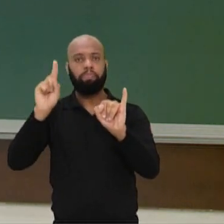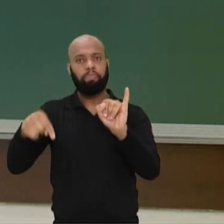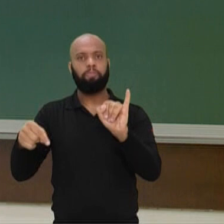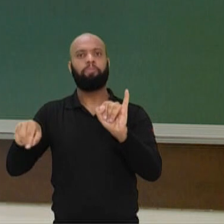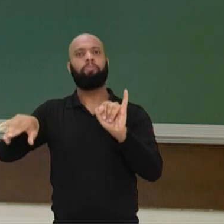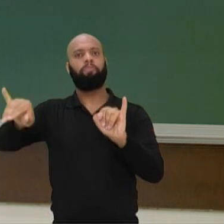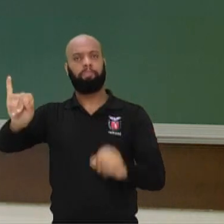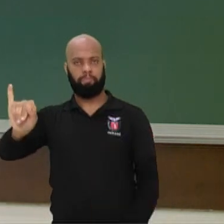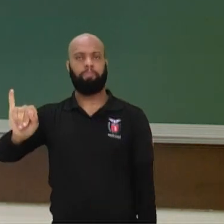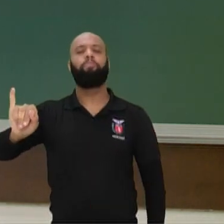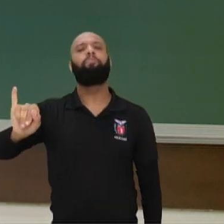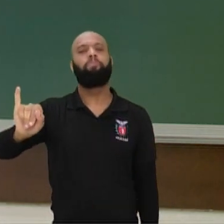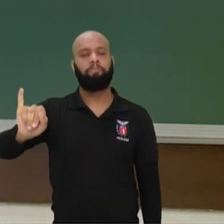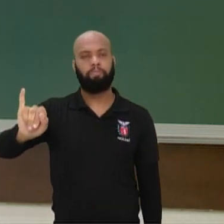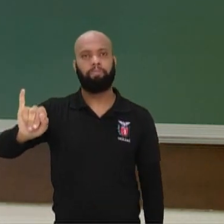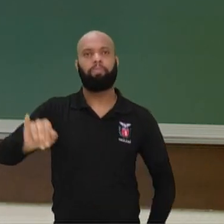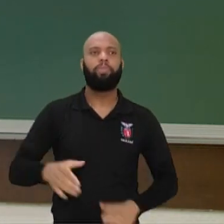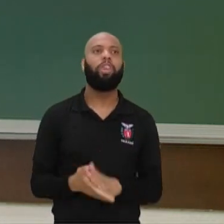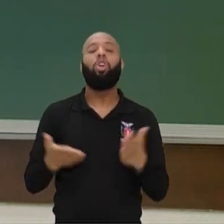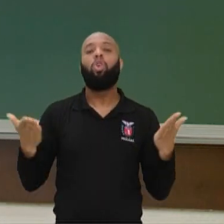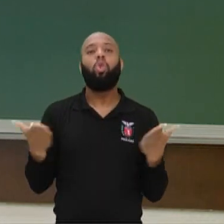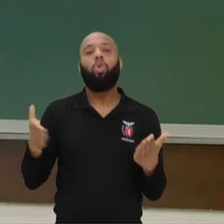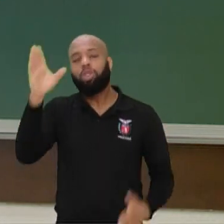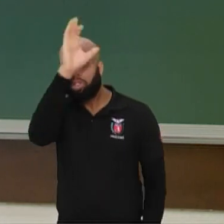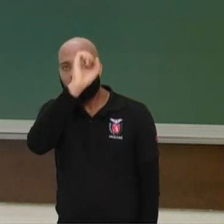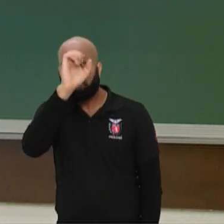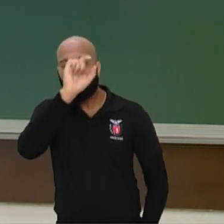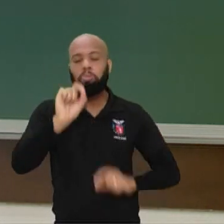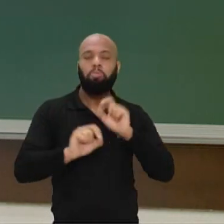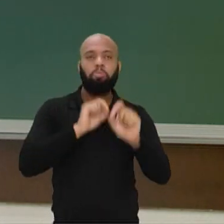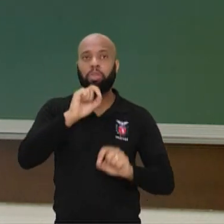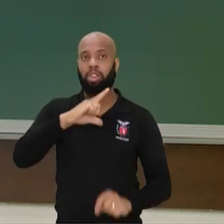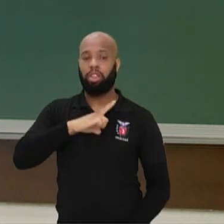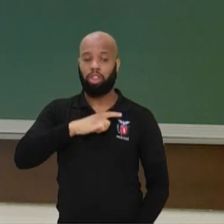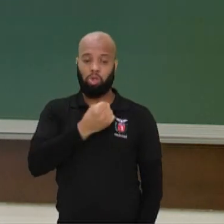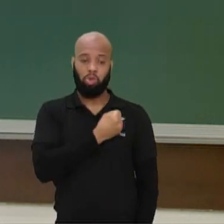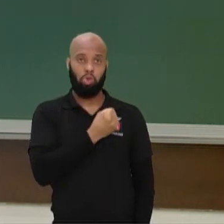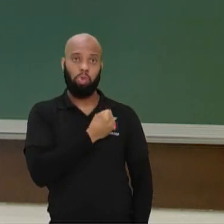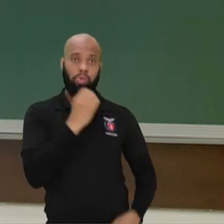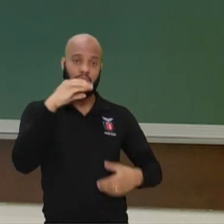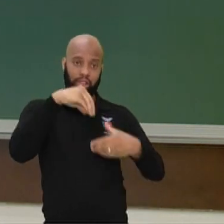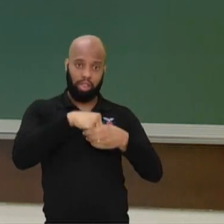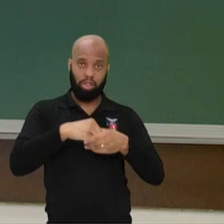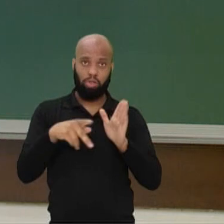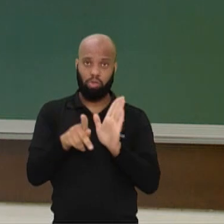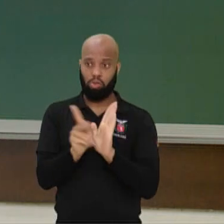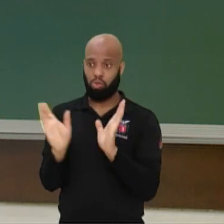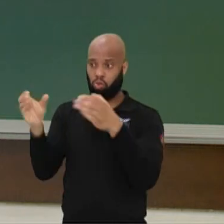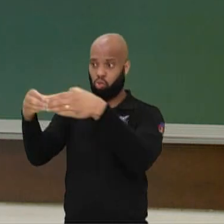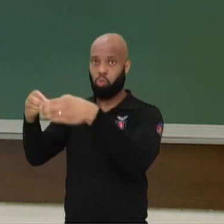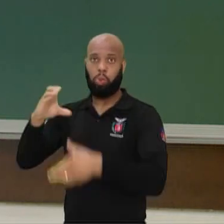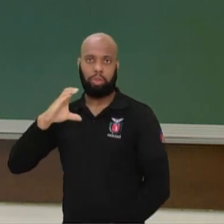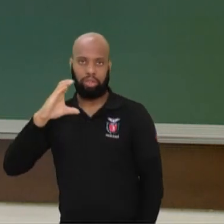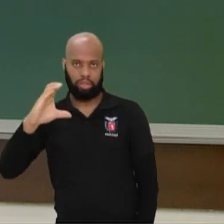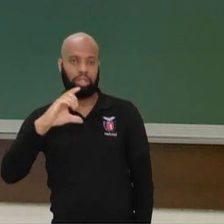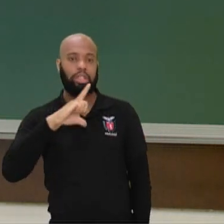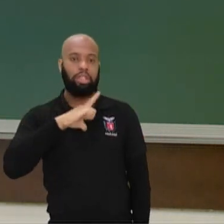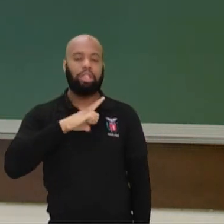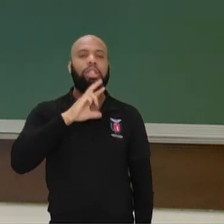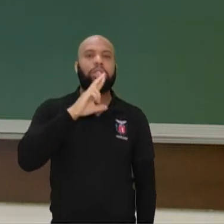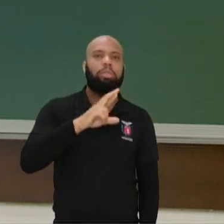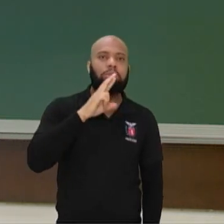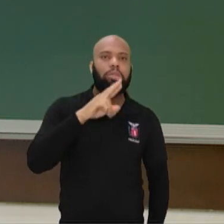próprio i. Então, na aula de hoje nós vimos aqui os números complexos na resolução de equação de